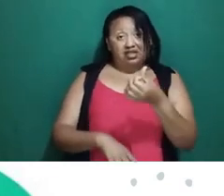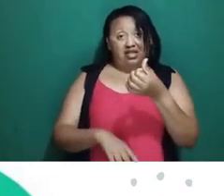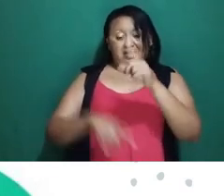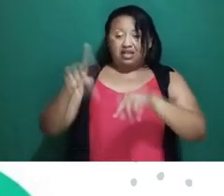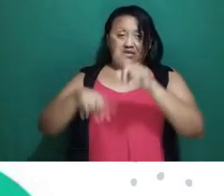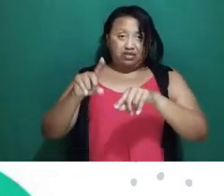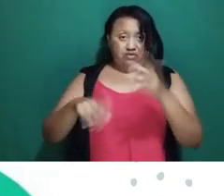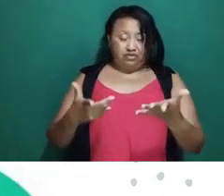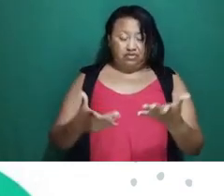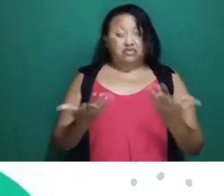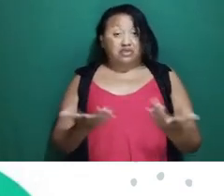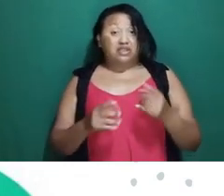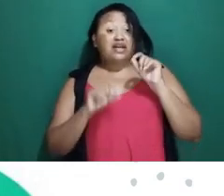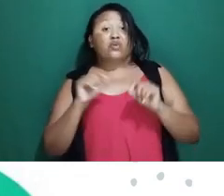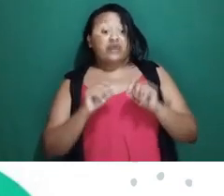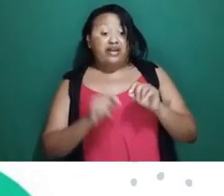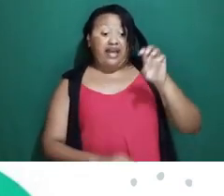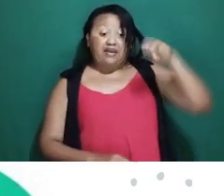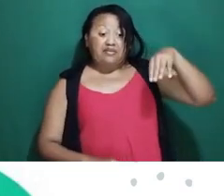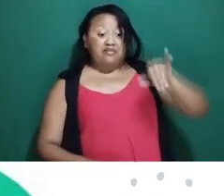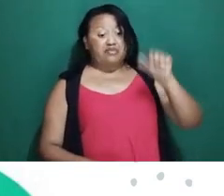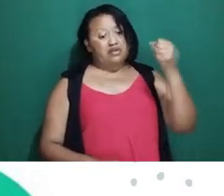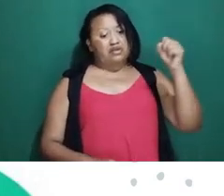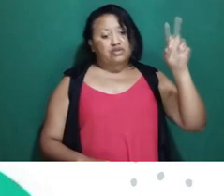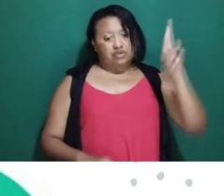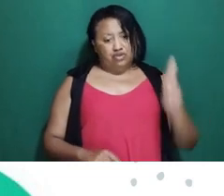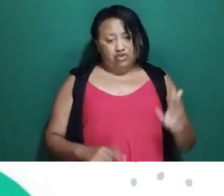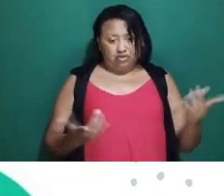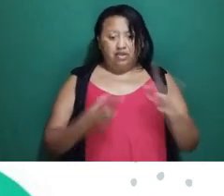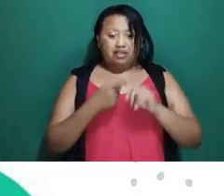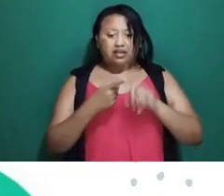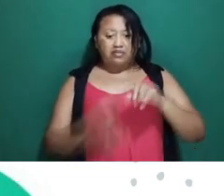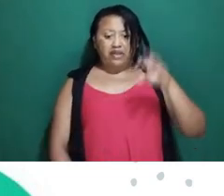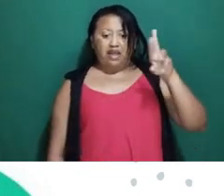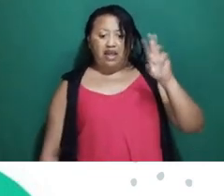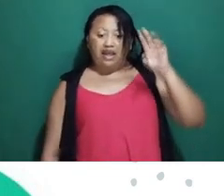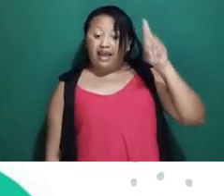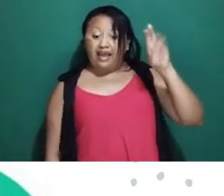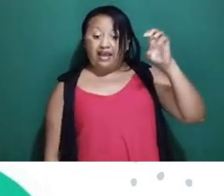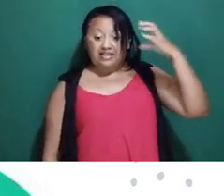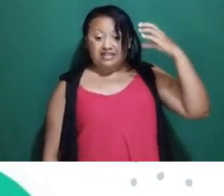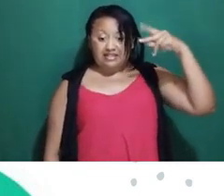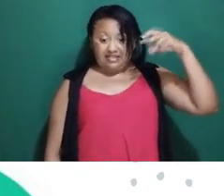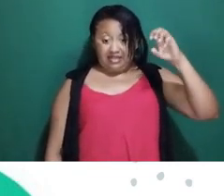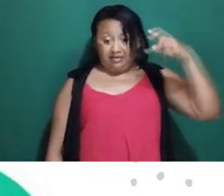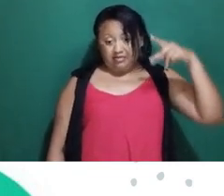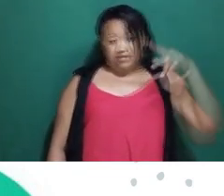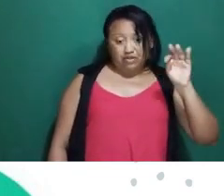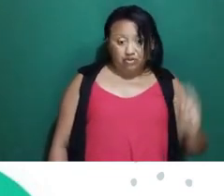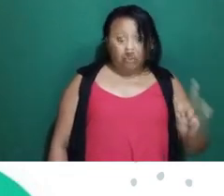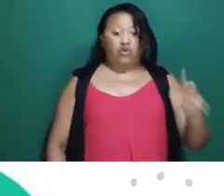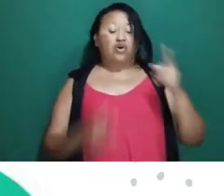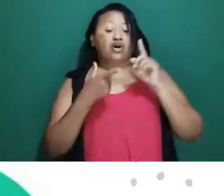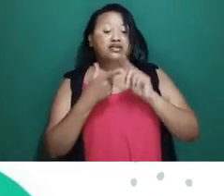que é o emissor o receptor o referente